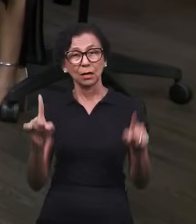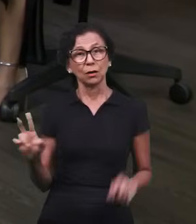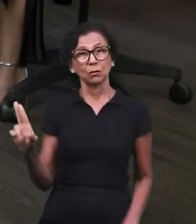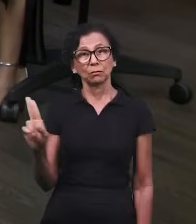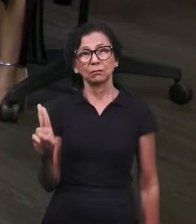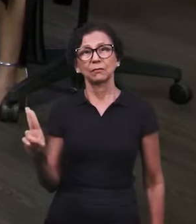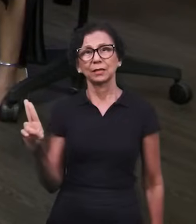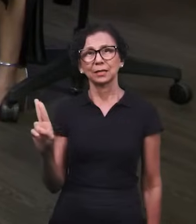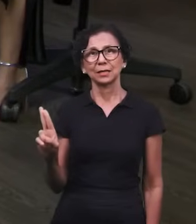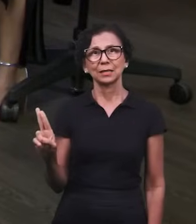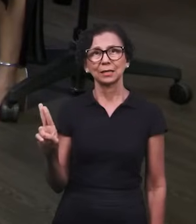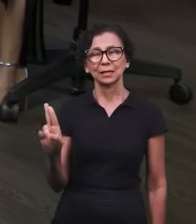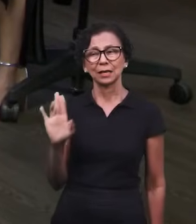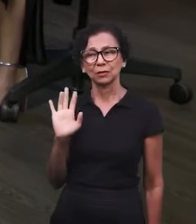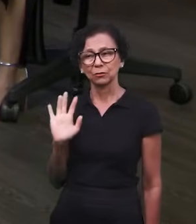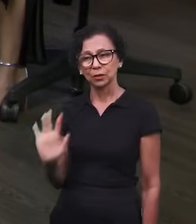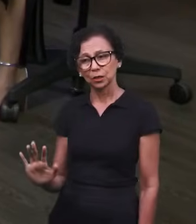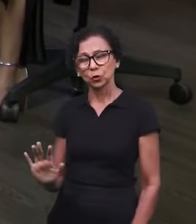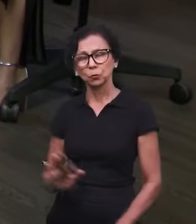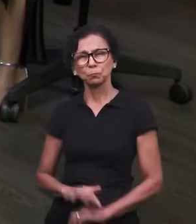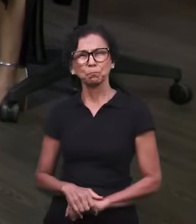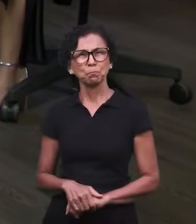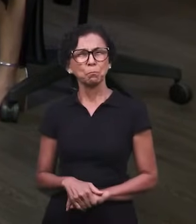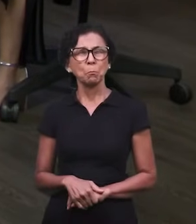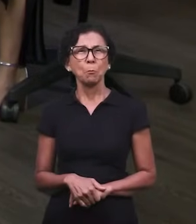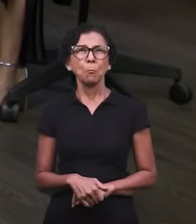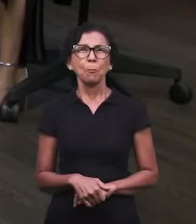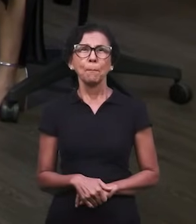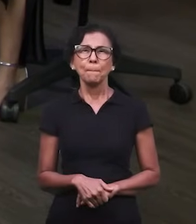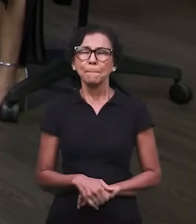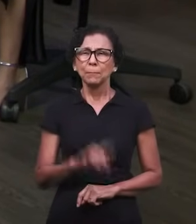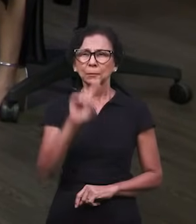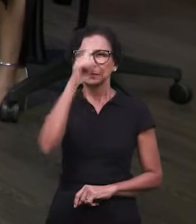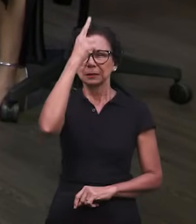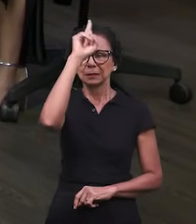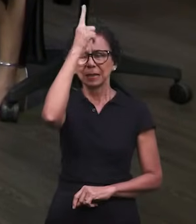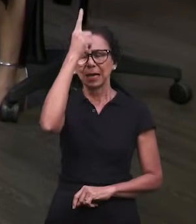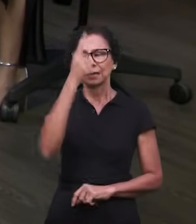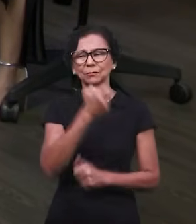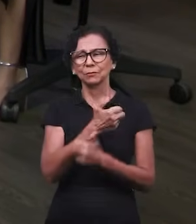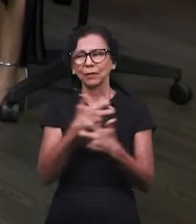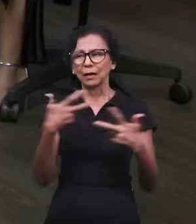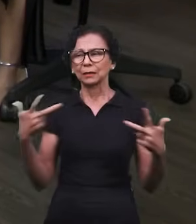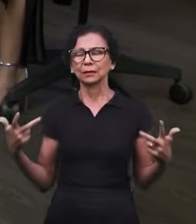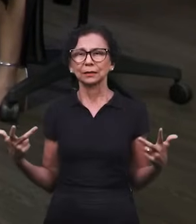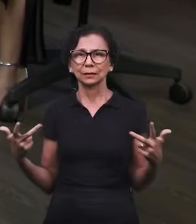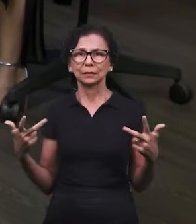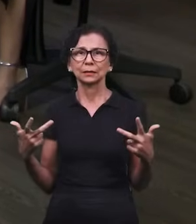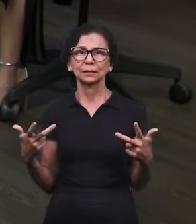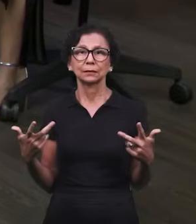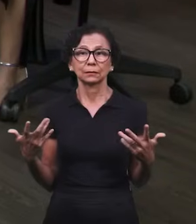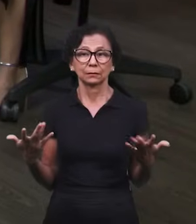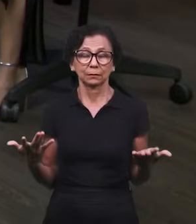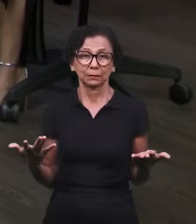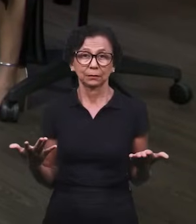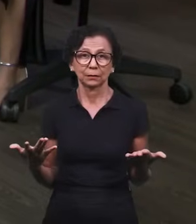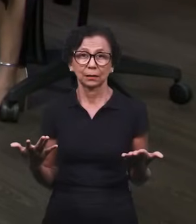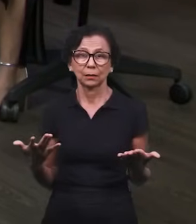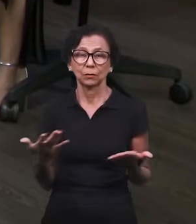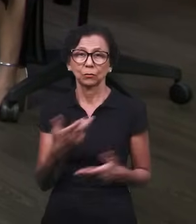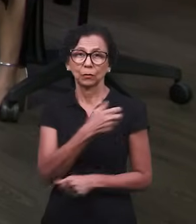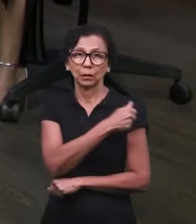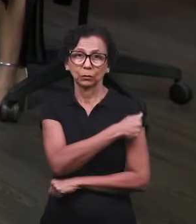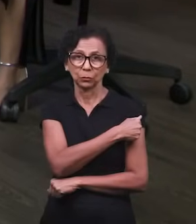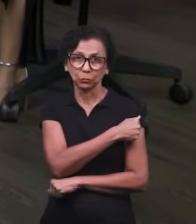diversas. Então, o estudante ele tem que entender que ele vai ser exposto a diversos tipos de